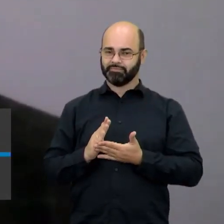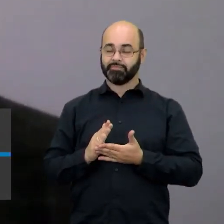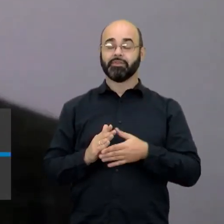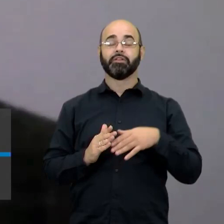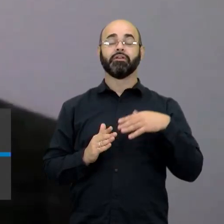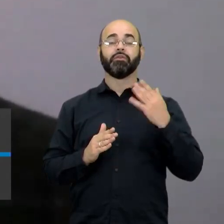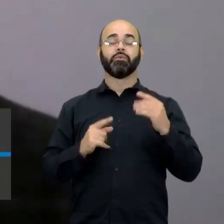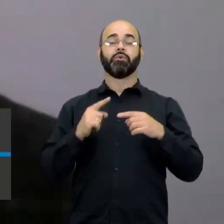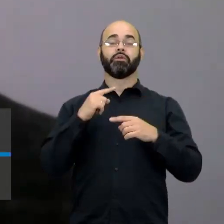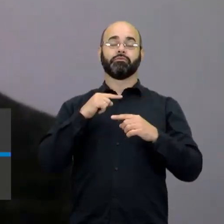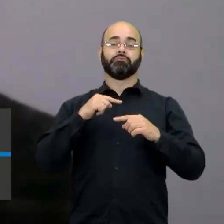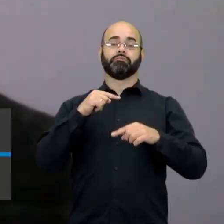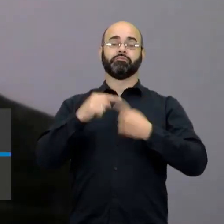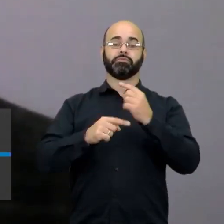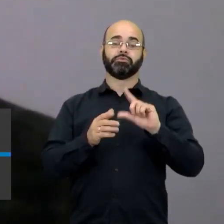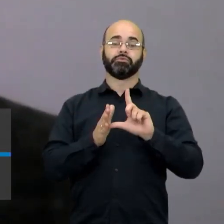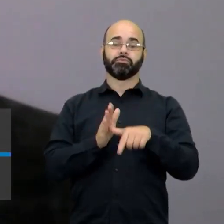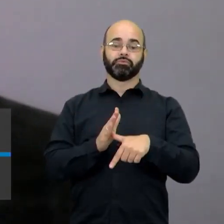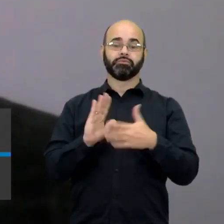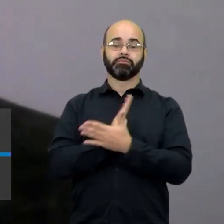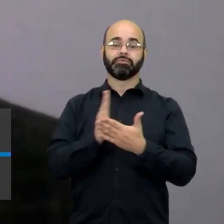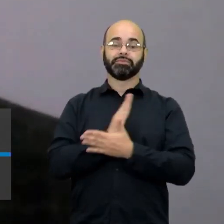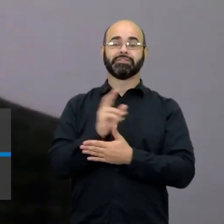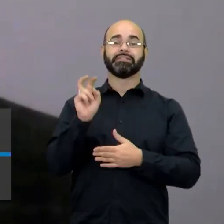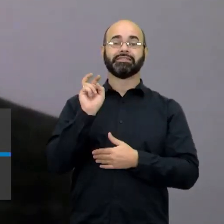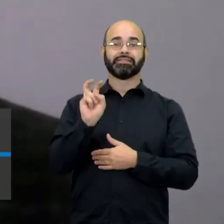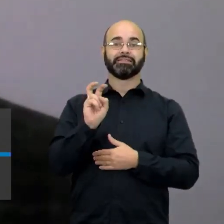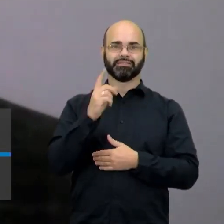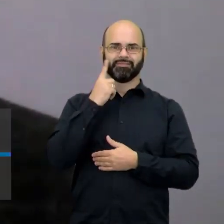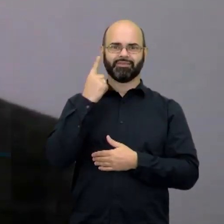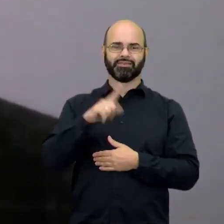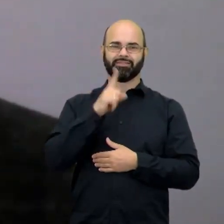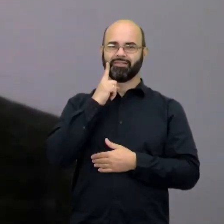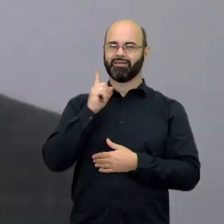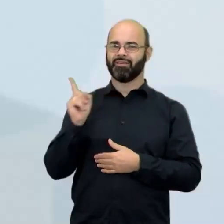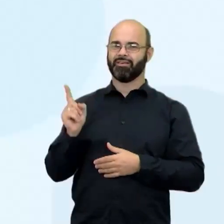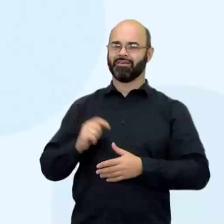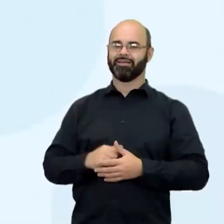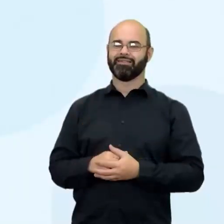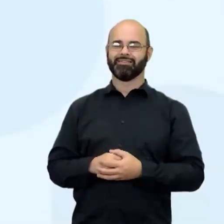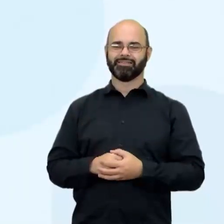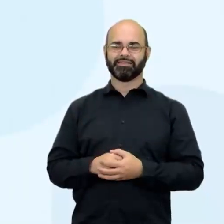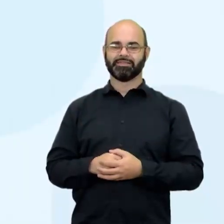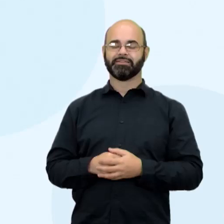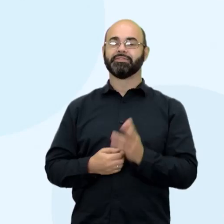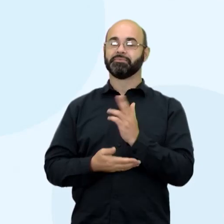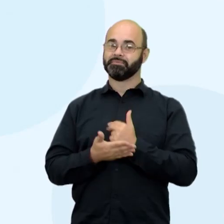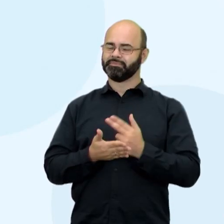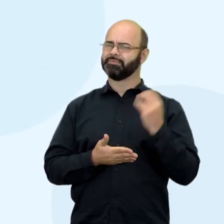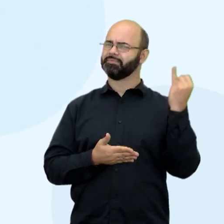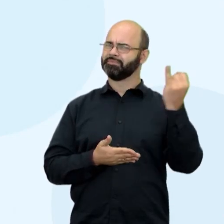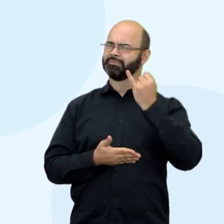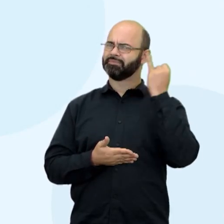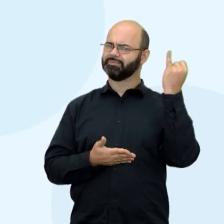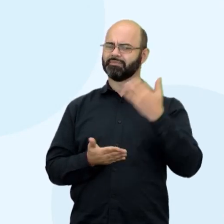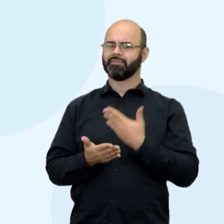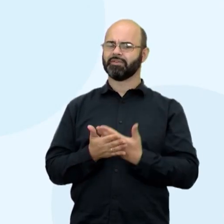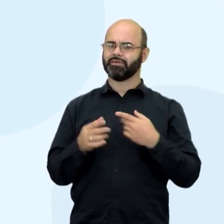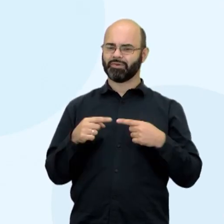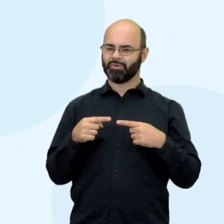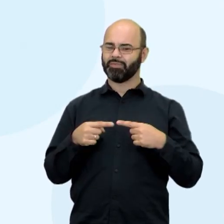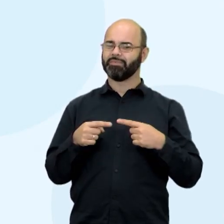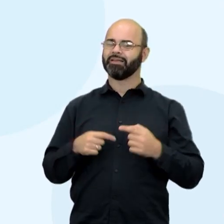o desenho passa a ser dividido em 5. Volta de novo, que esse desenho é importantíssimo para a aula. É bonito, olha lá. Estava